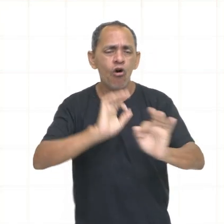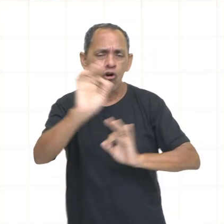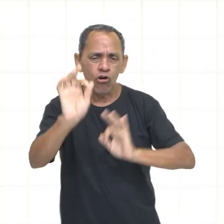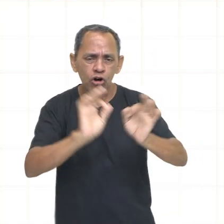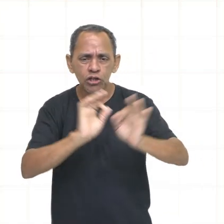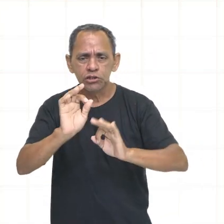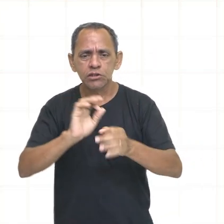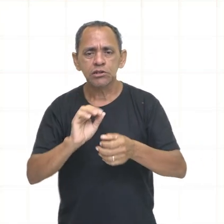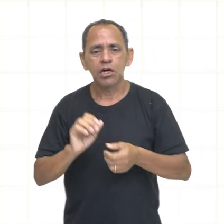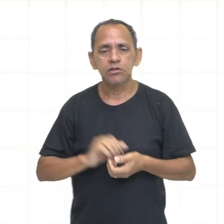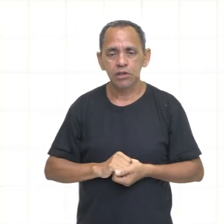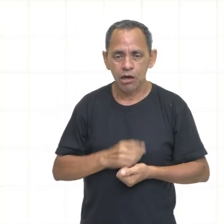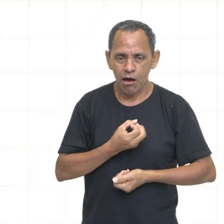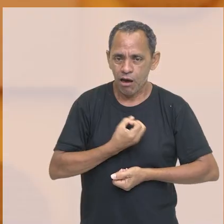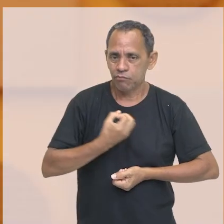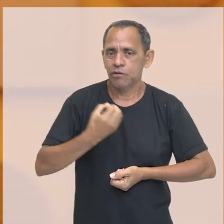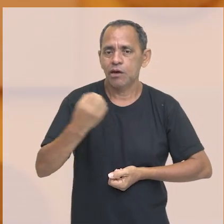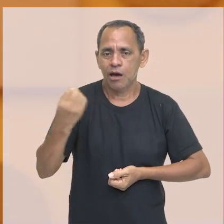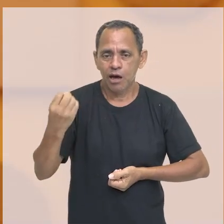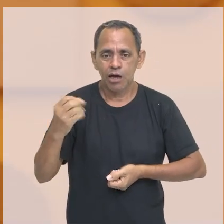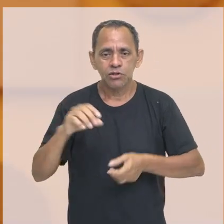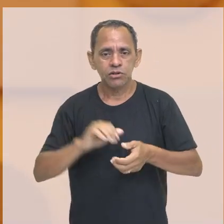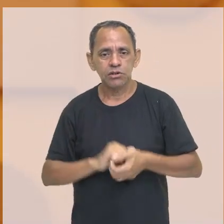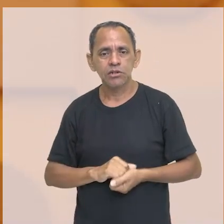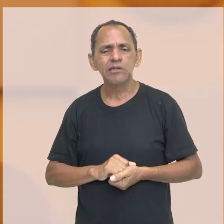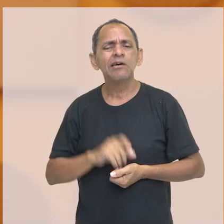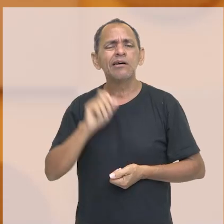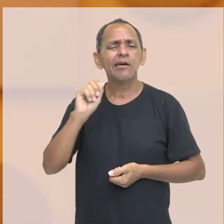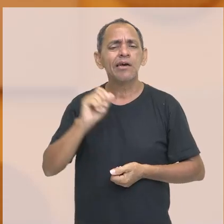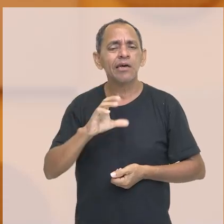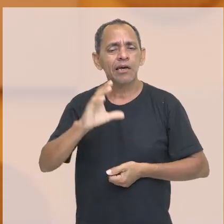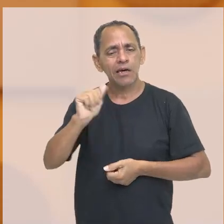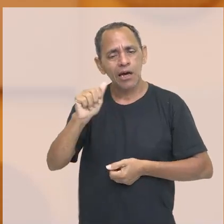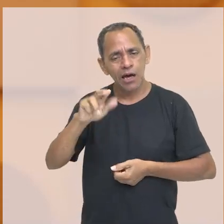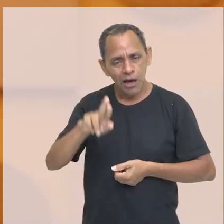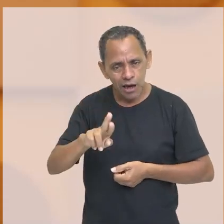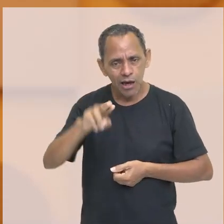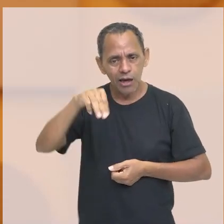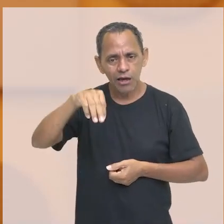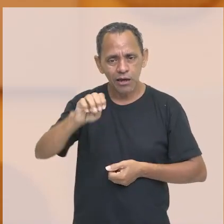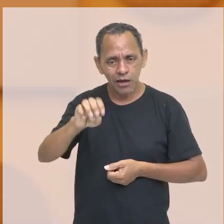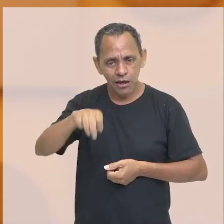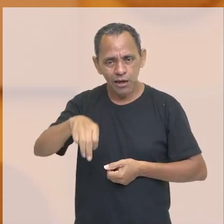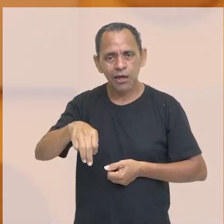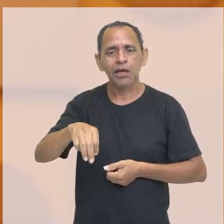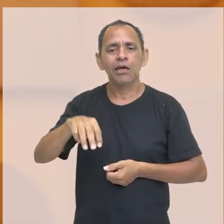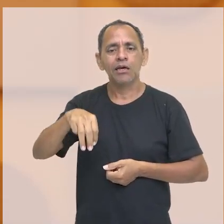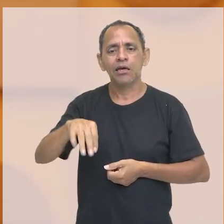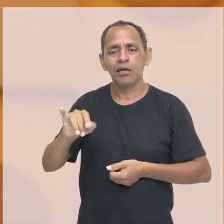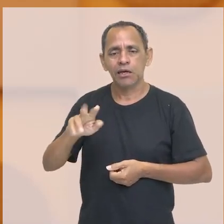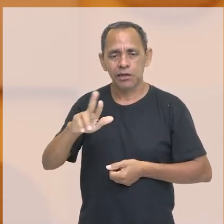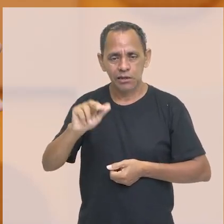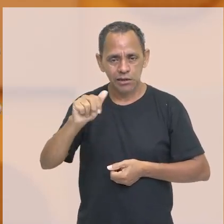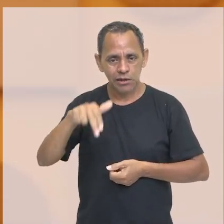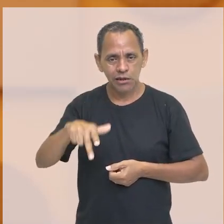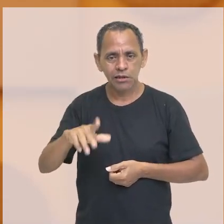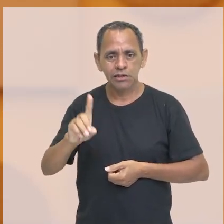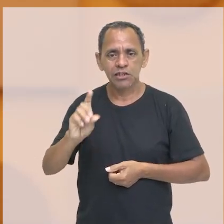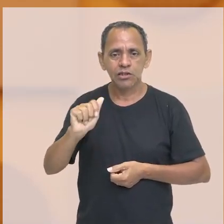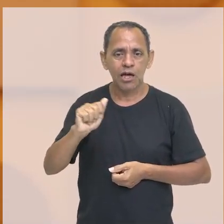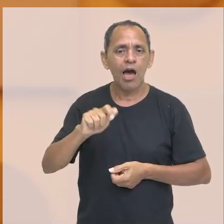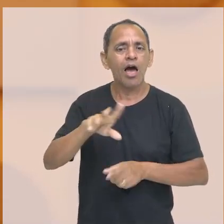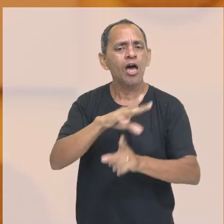expedição, a excursão, por assim dizer, da Carmen Miranda, tá, gente? A Carmen Miranda, do Tico Tico no Fubá, é